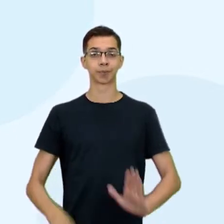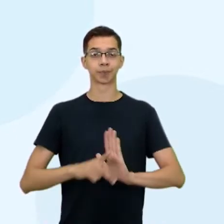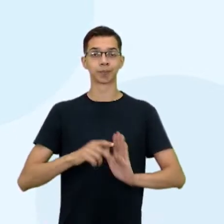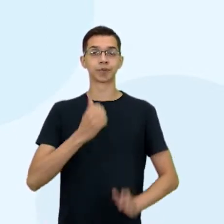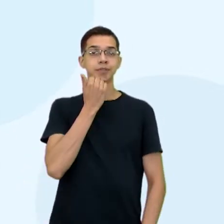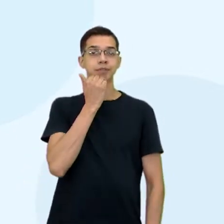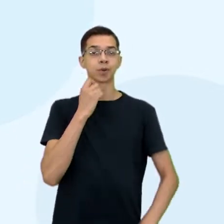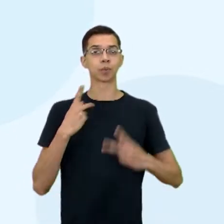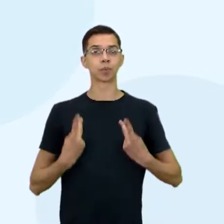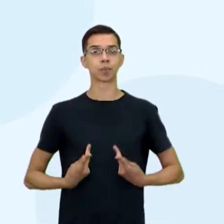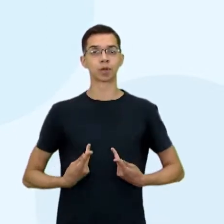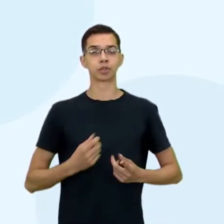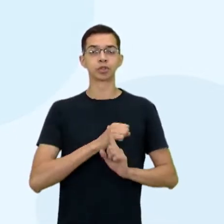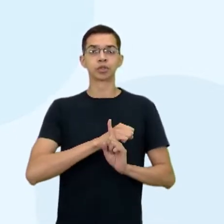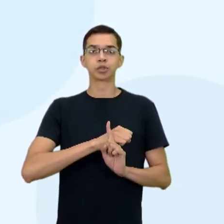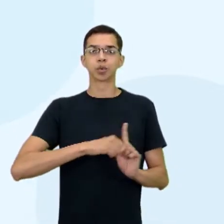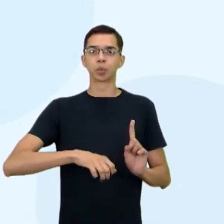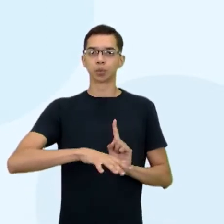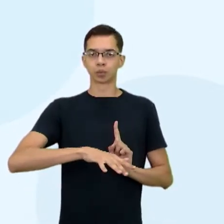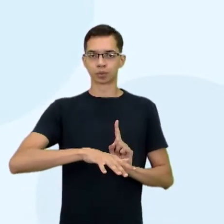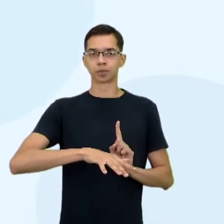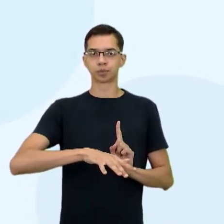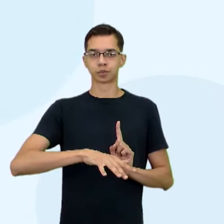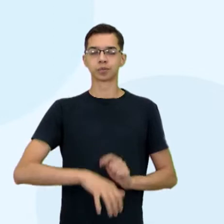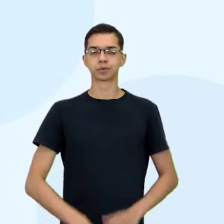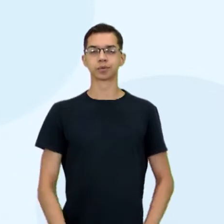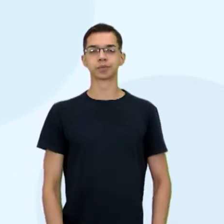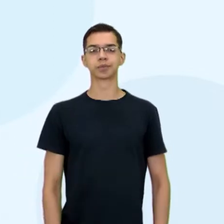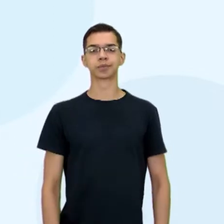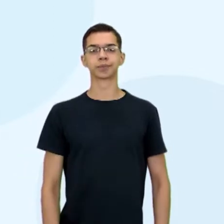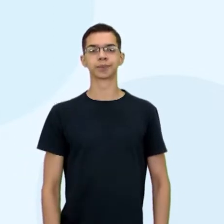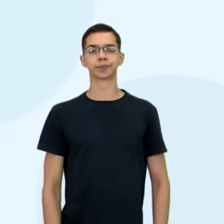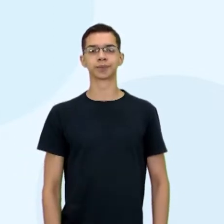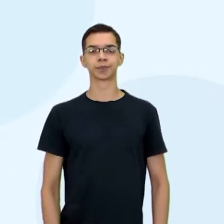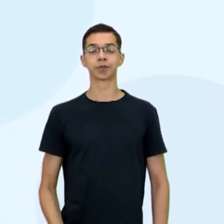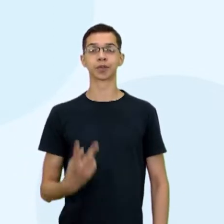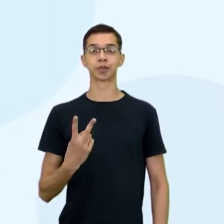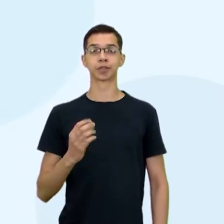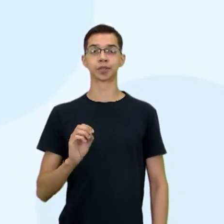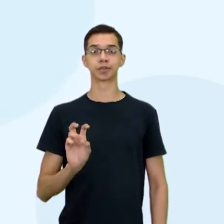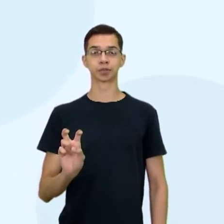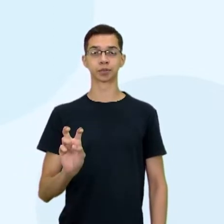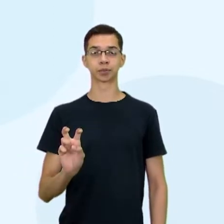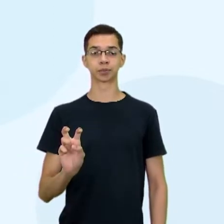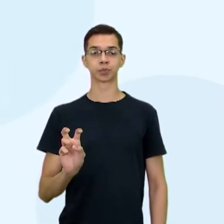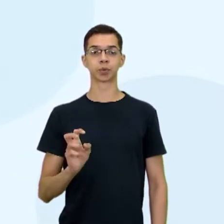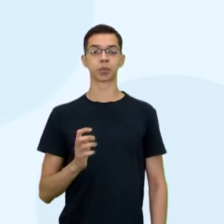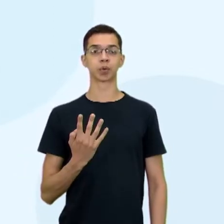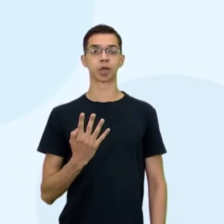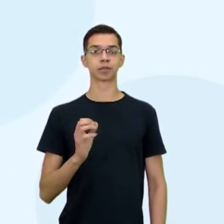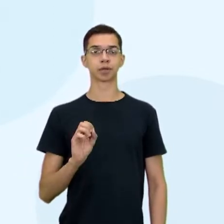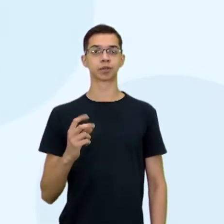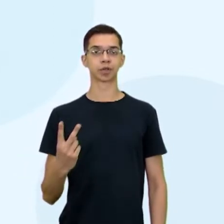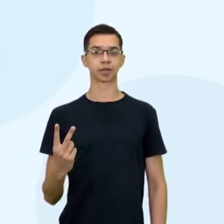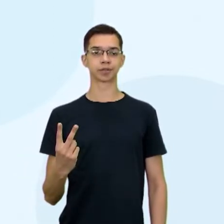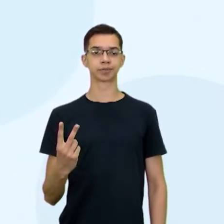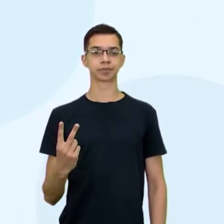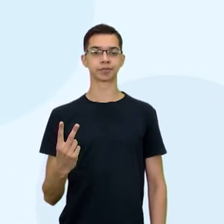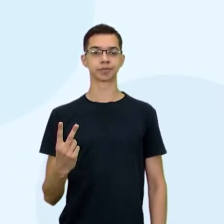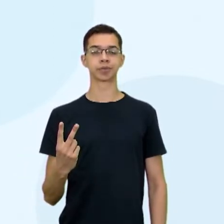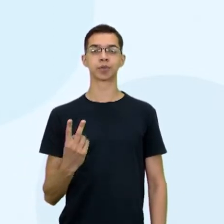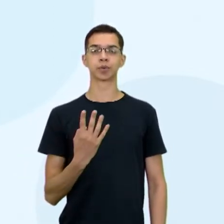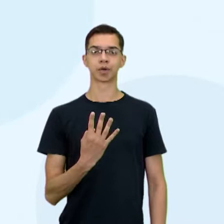humanas sociais aplicadas, habilidades 205, habilidade 402 e